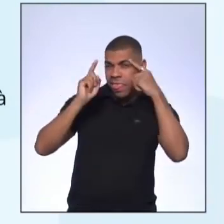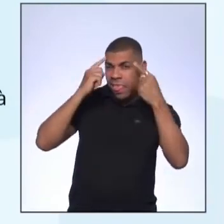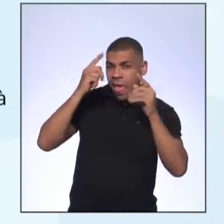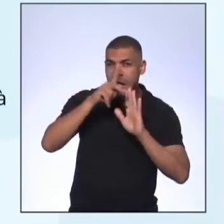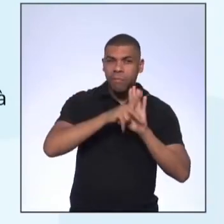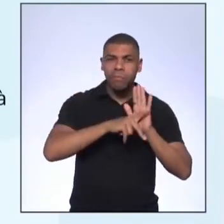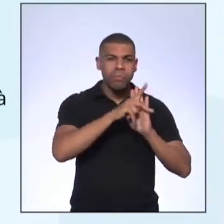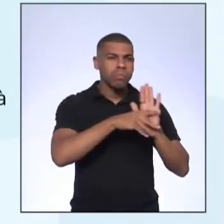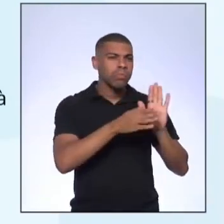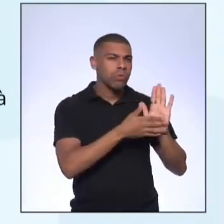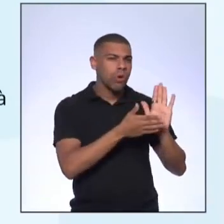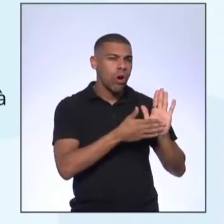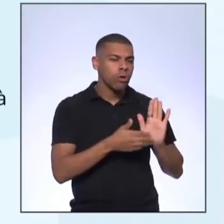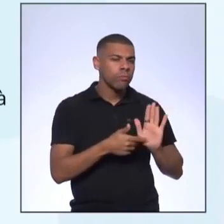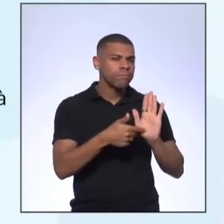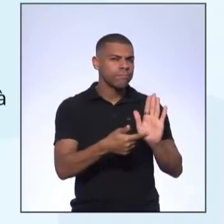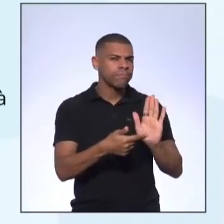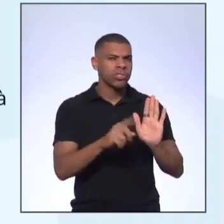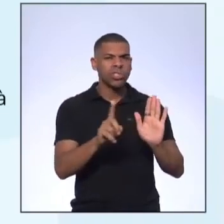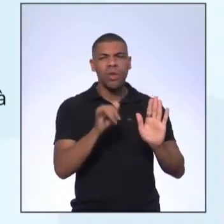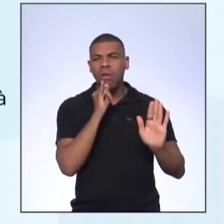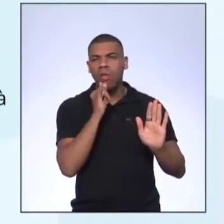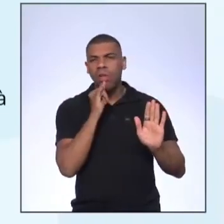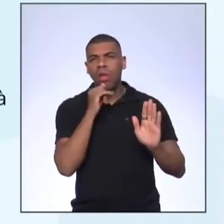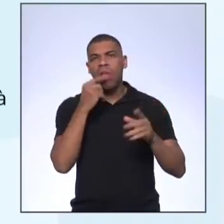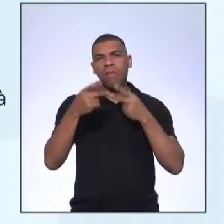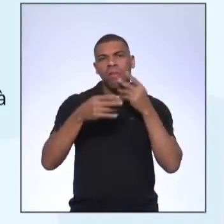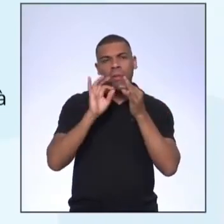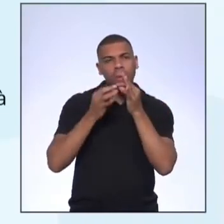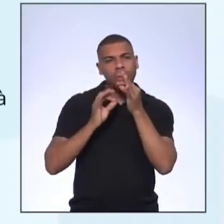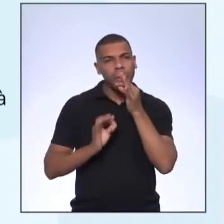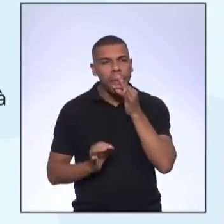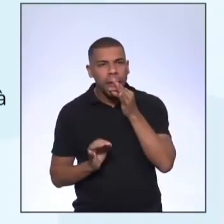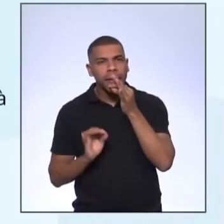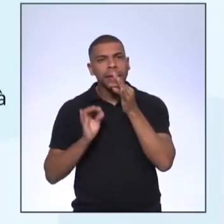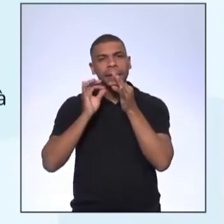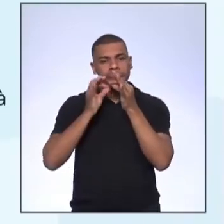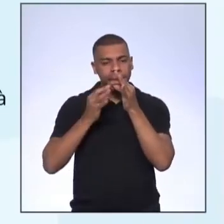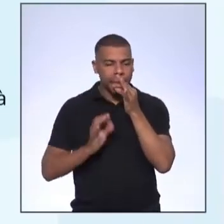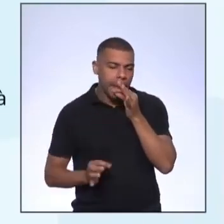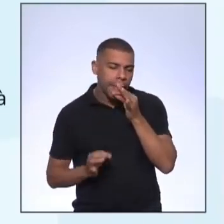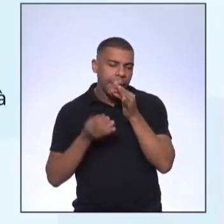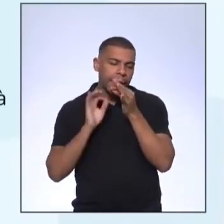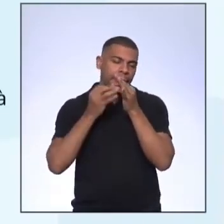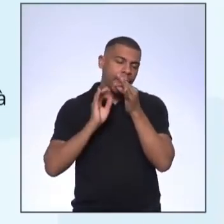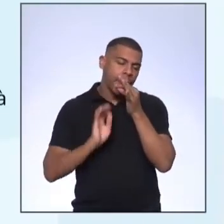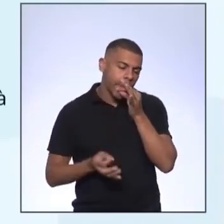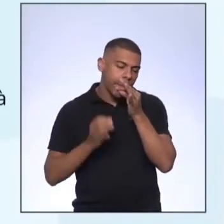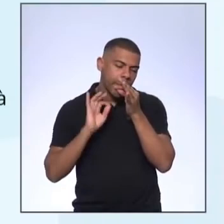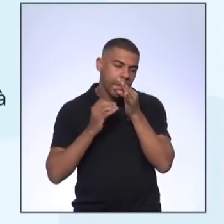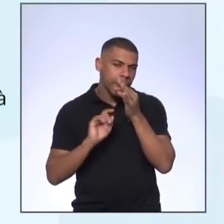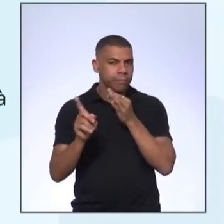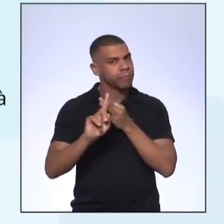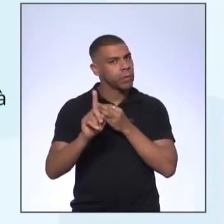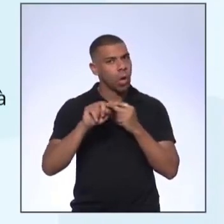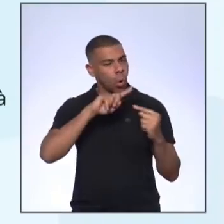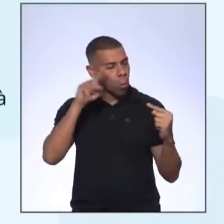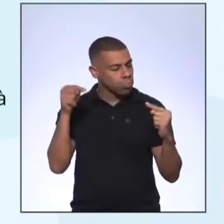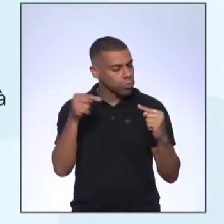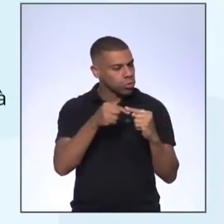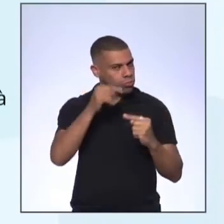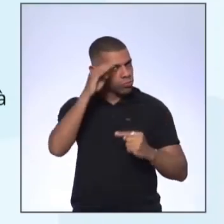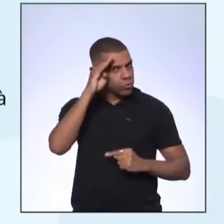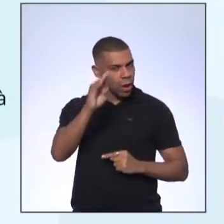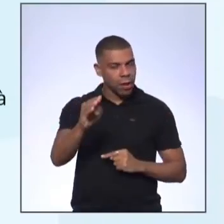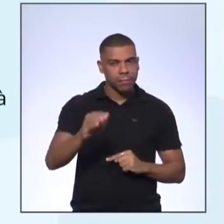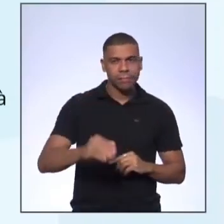estão sintetizadas? Então, não é ficar dando volta para falar uma coisa, você tem que ser objetivo. A gente vai trabalhar isso, mais umas 2 aulas para trabalhar isso, lá no final